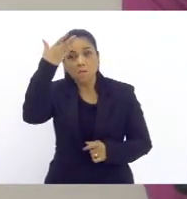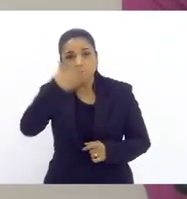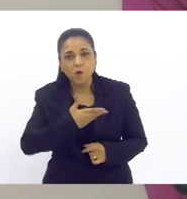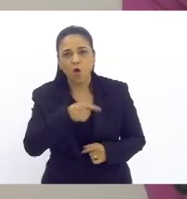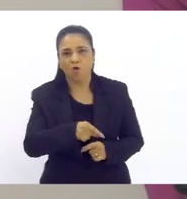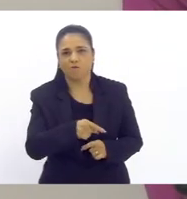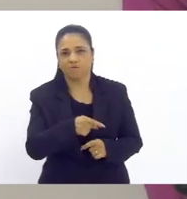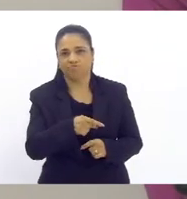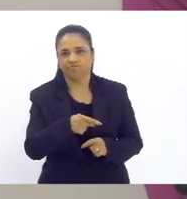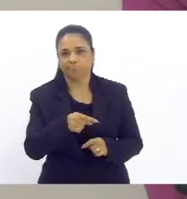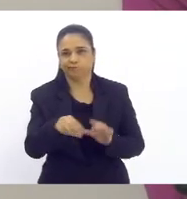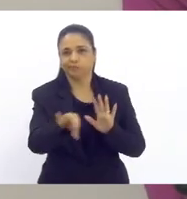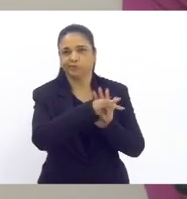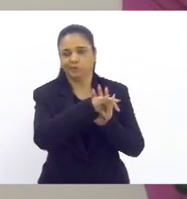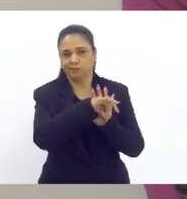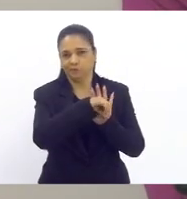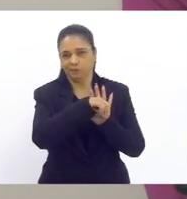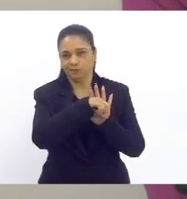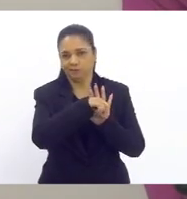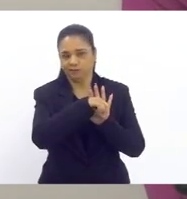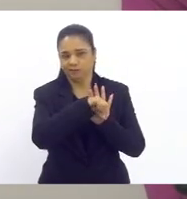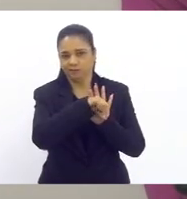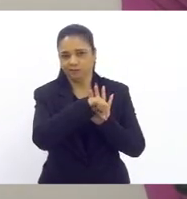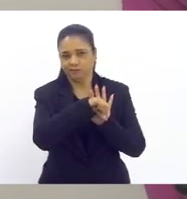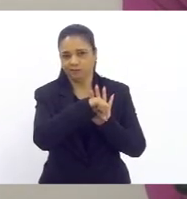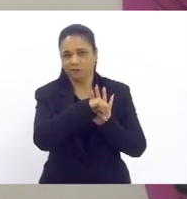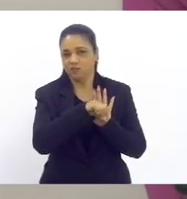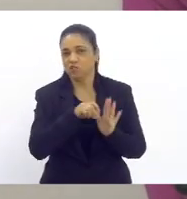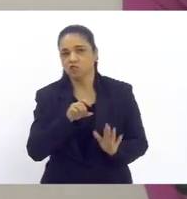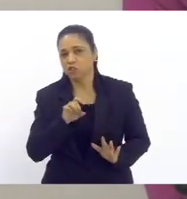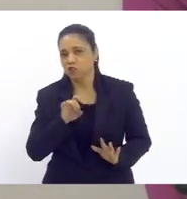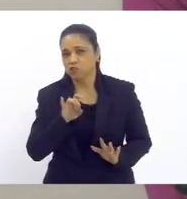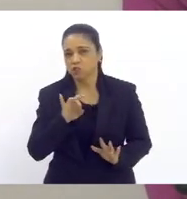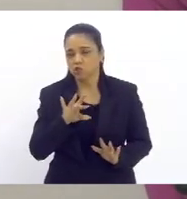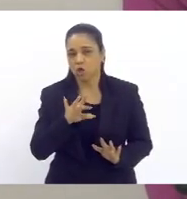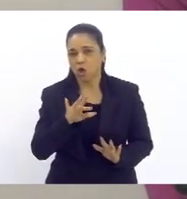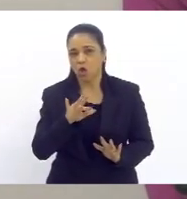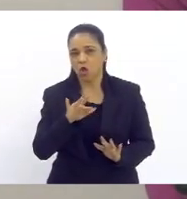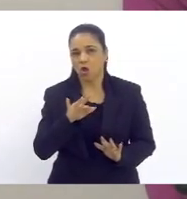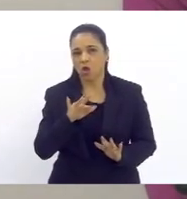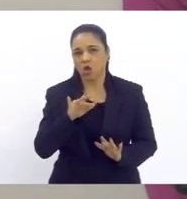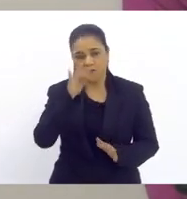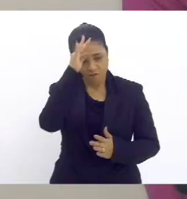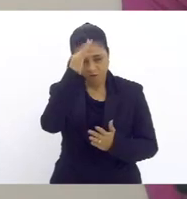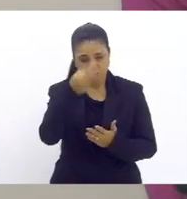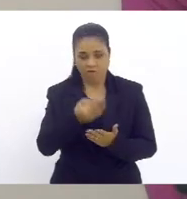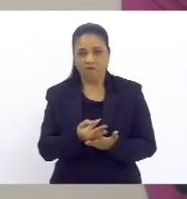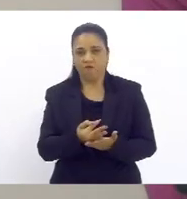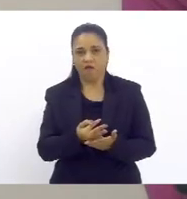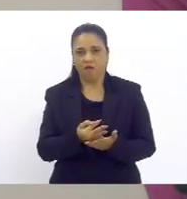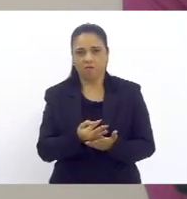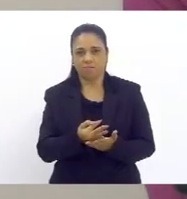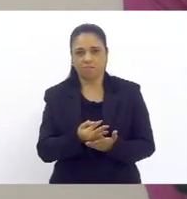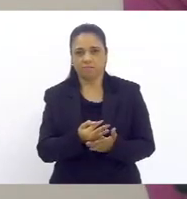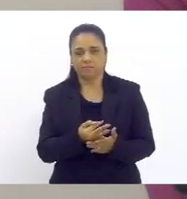flagrante e não só infelizmente a fé pública da polícia nós